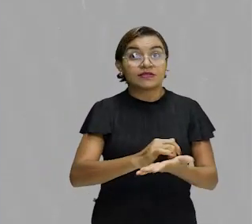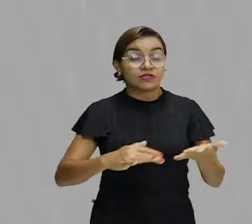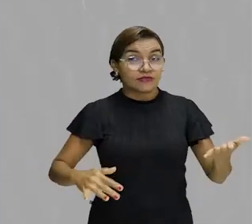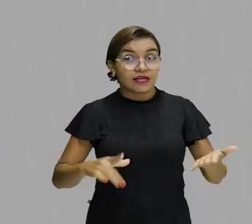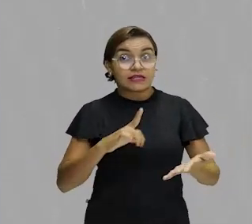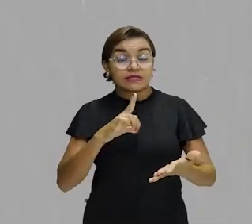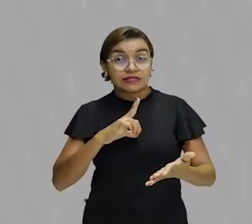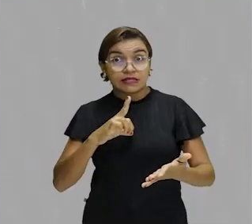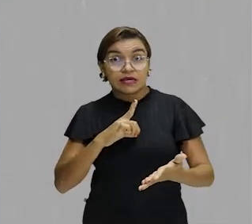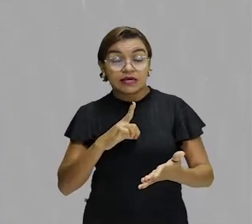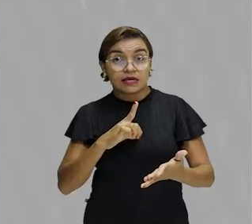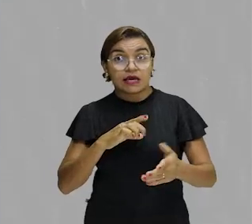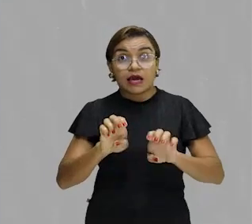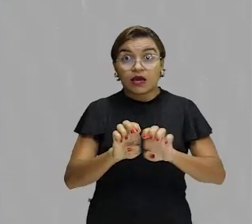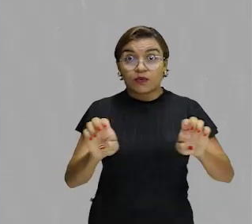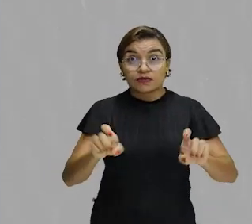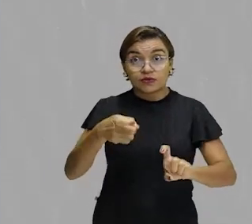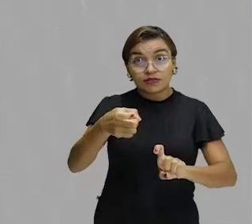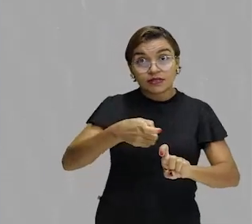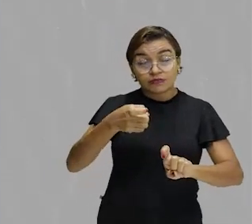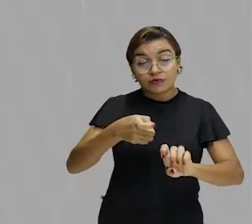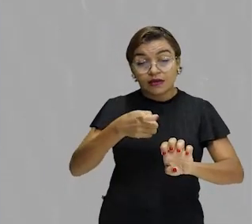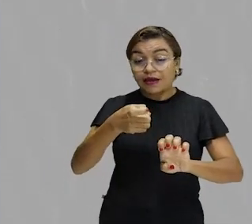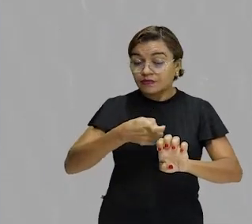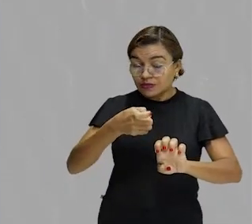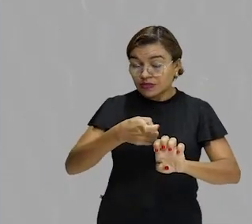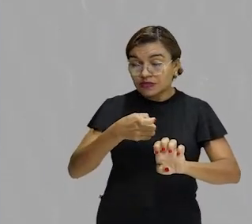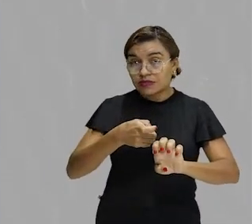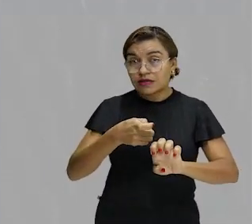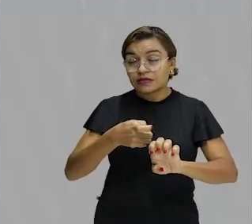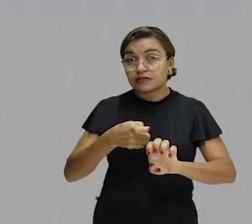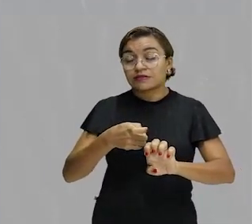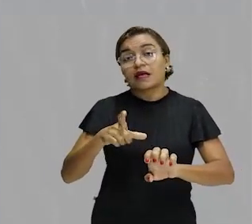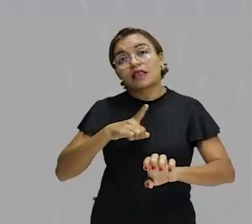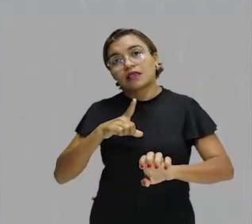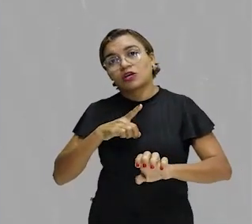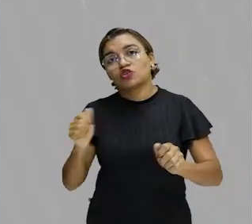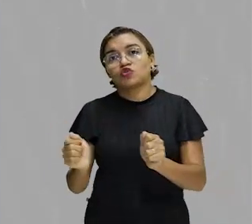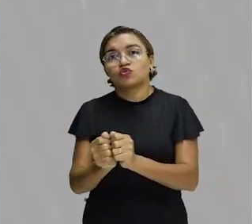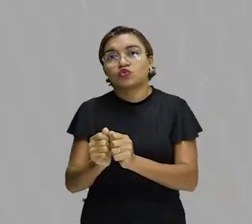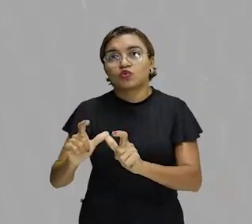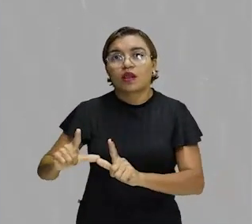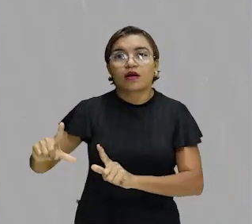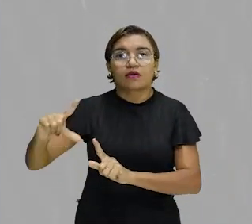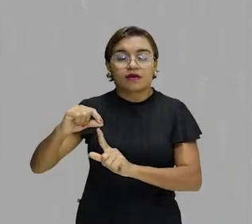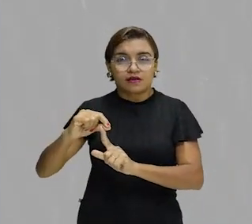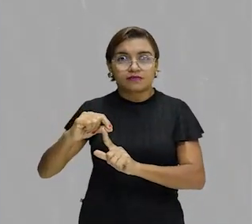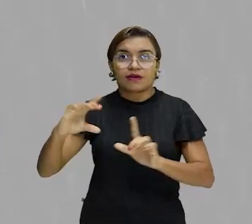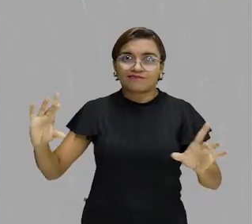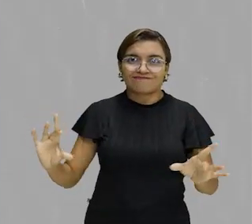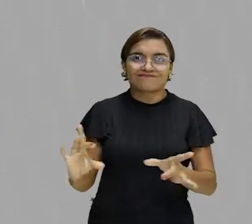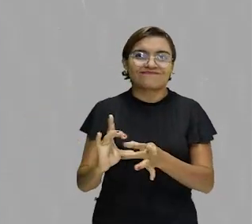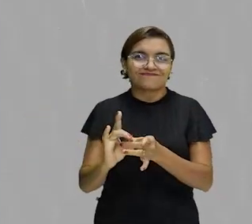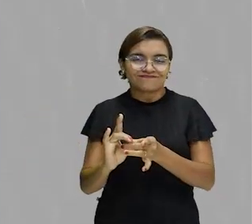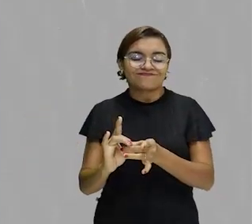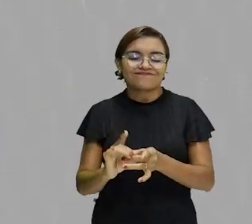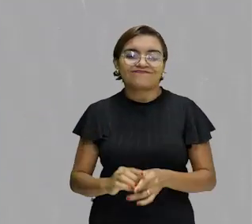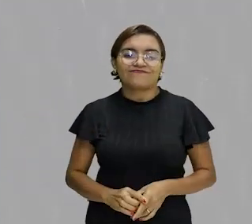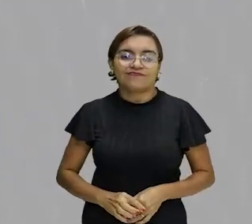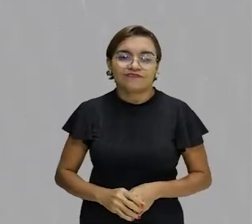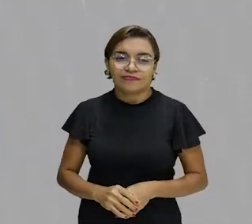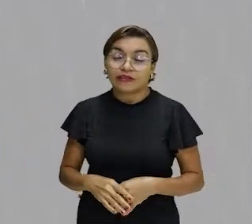de função logarítmica. Perceba que, se você for lá nas aulas anteriores, você vai constatar que, para a gente falar